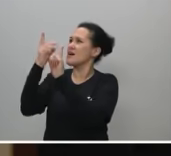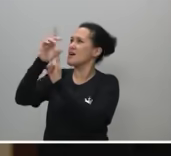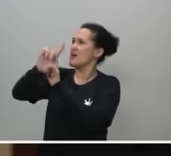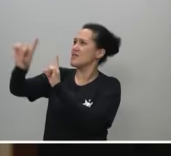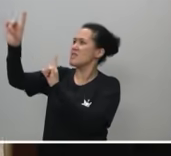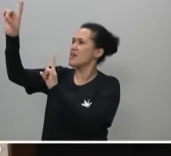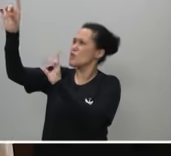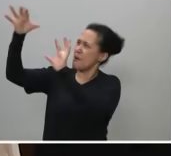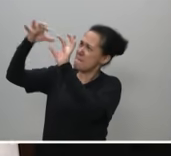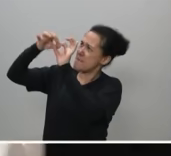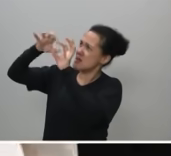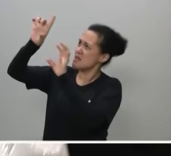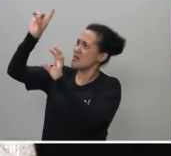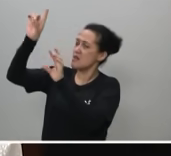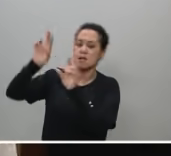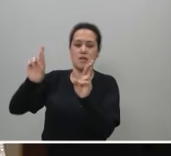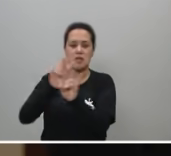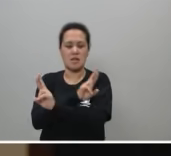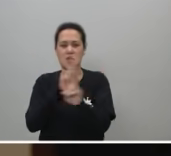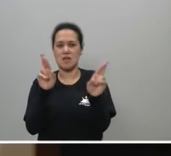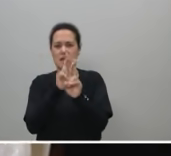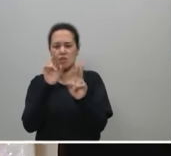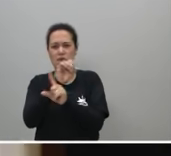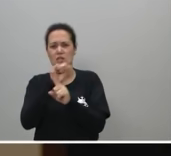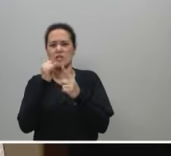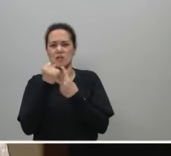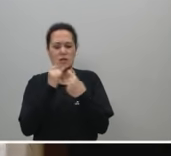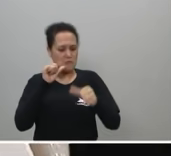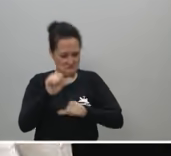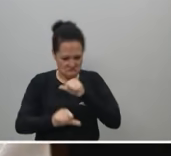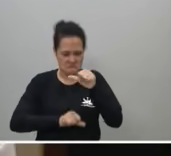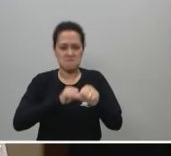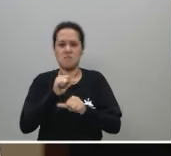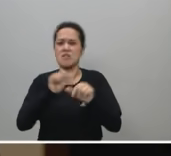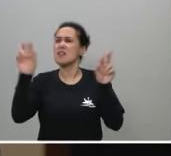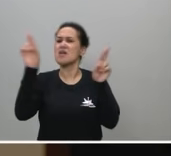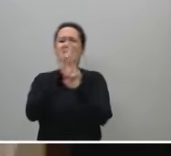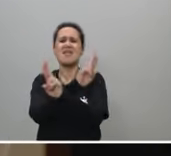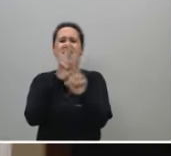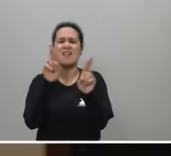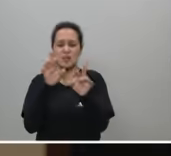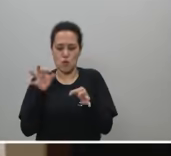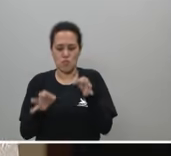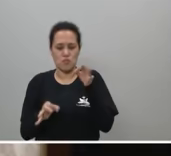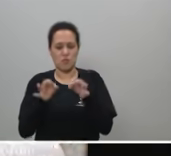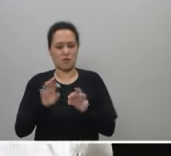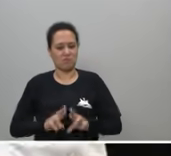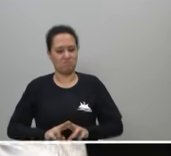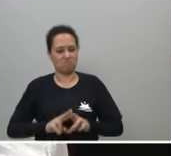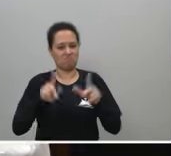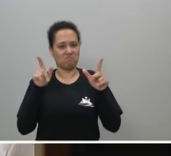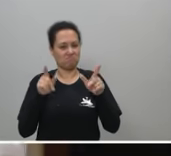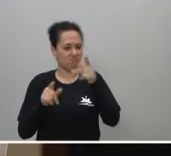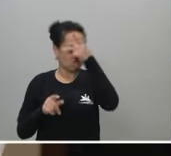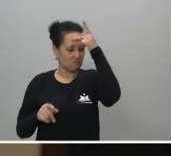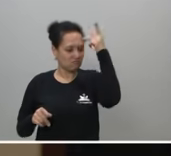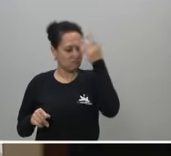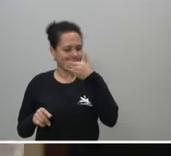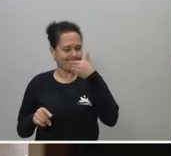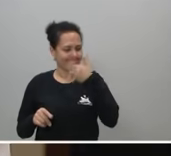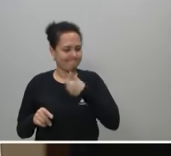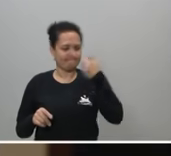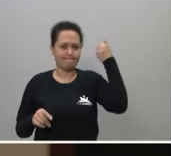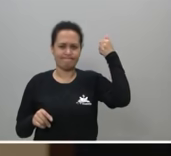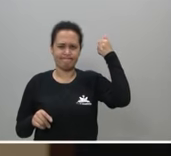as relações sociais mudarão, as relações de justiça mudarão, as pessoas serão melhores, a